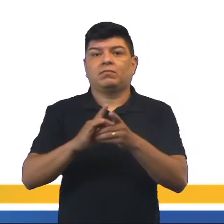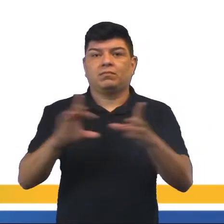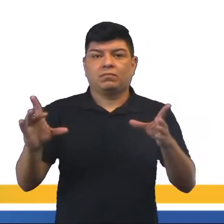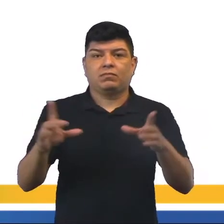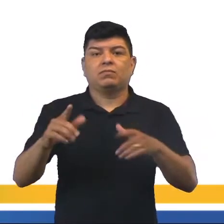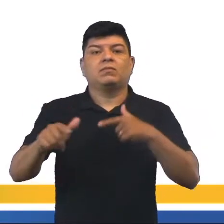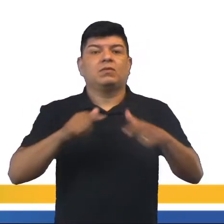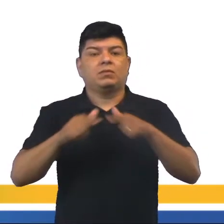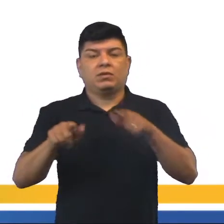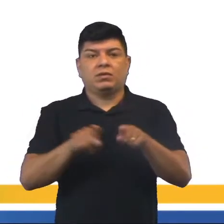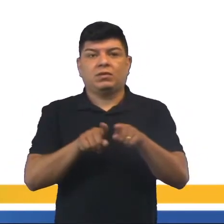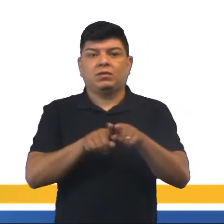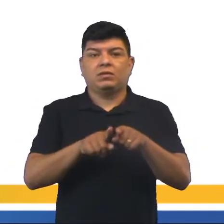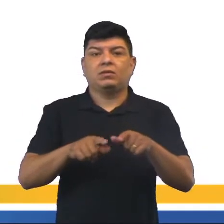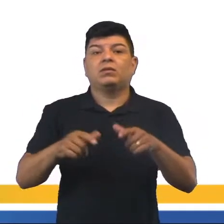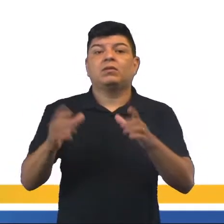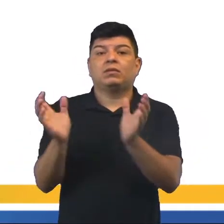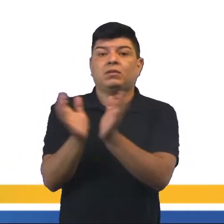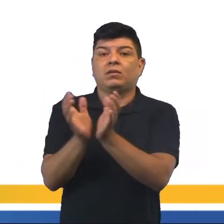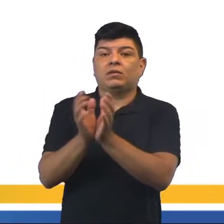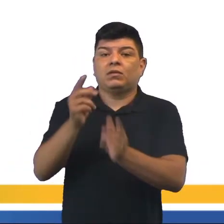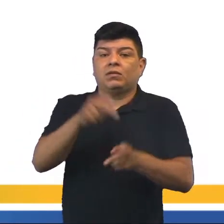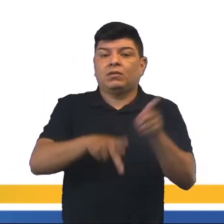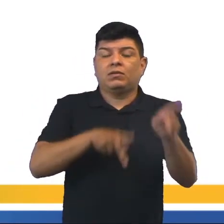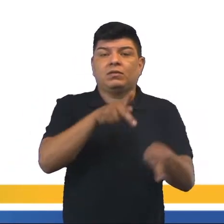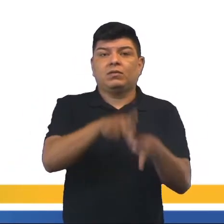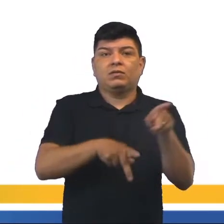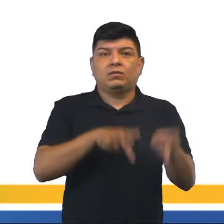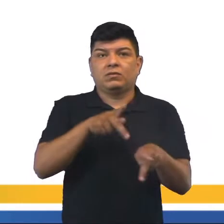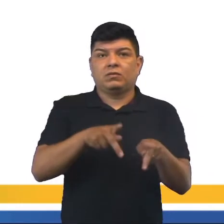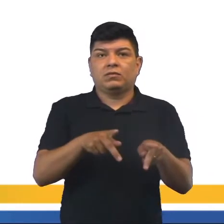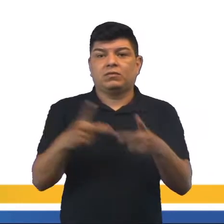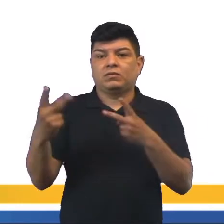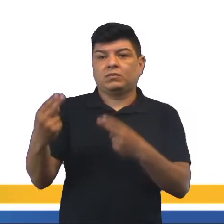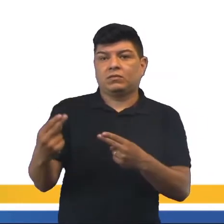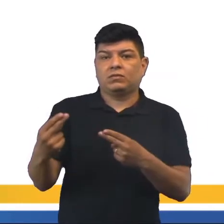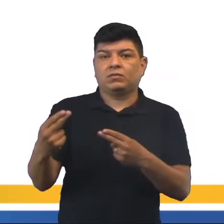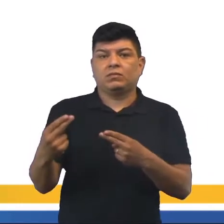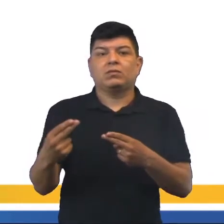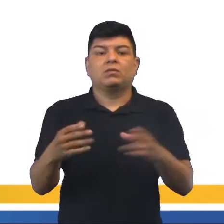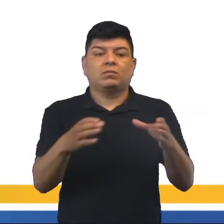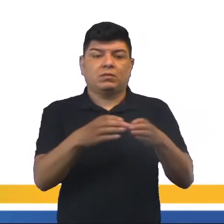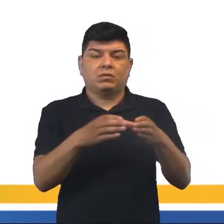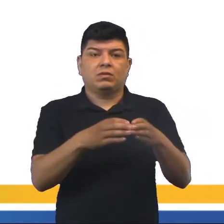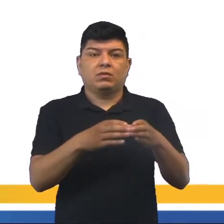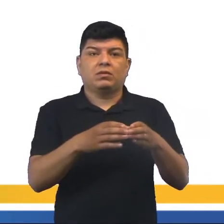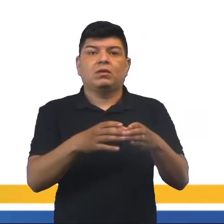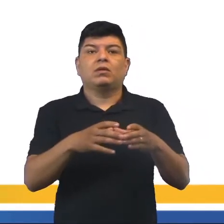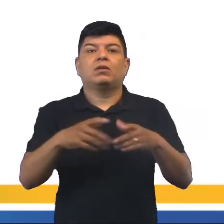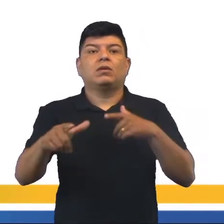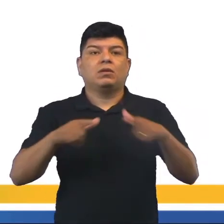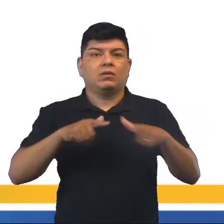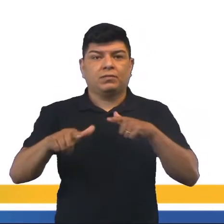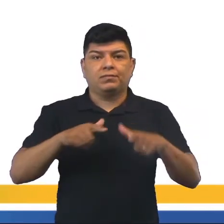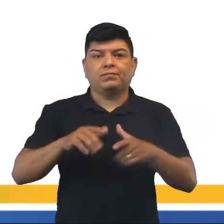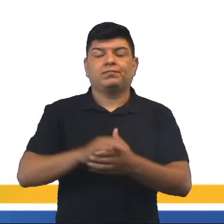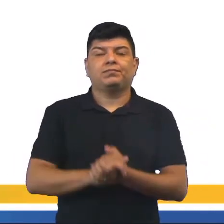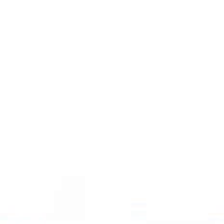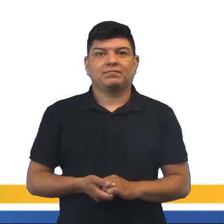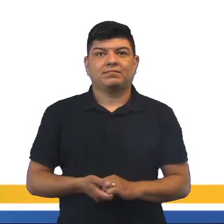Democrático Trabalhista e o Partido Popular, assim como o Partido dos Trabalhadores.